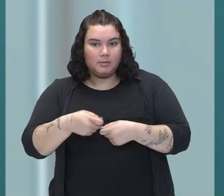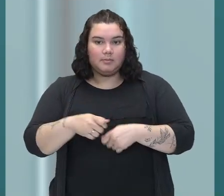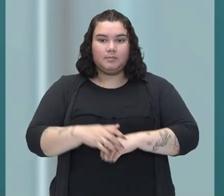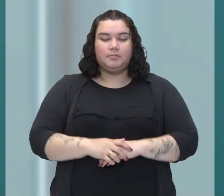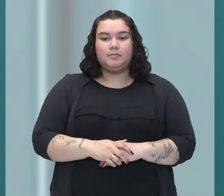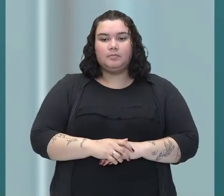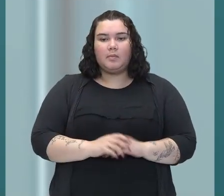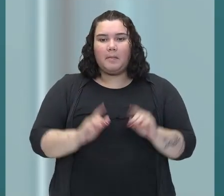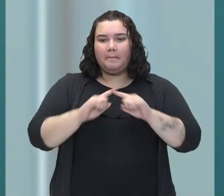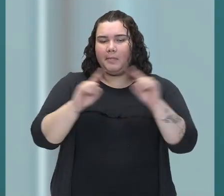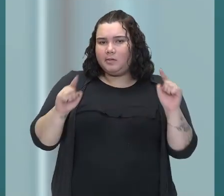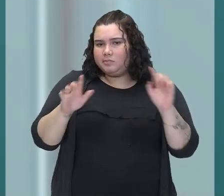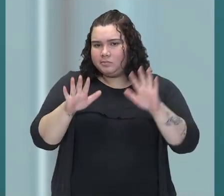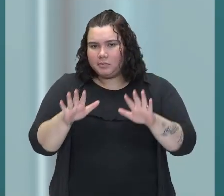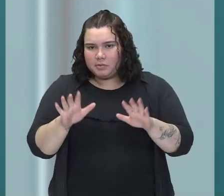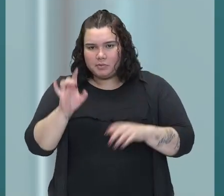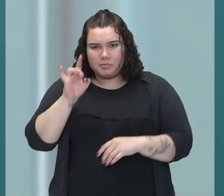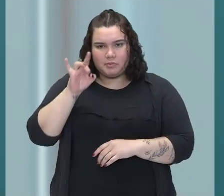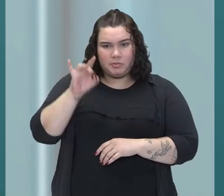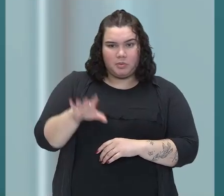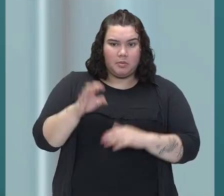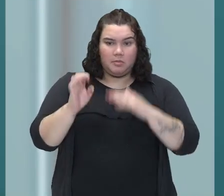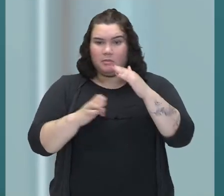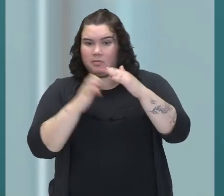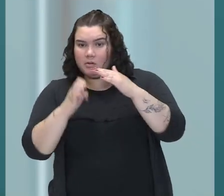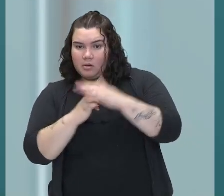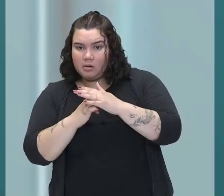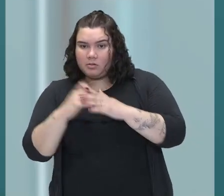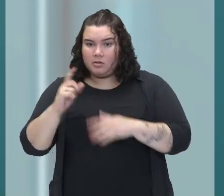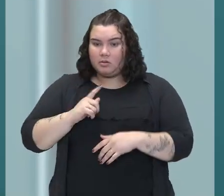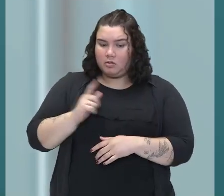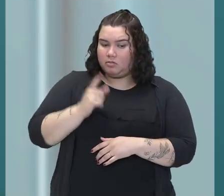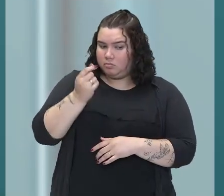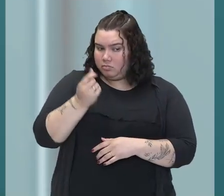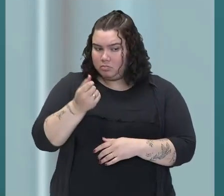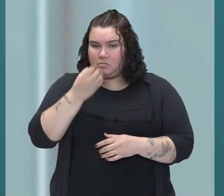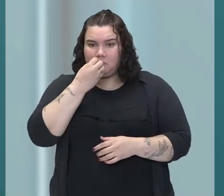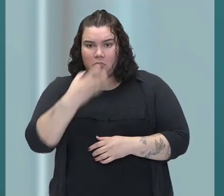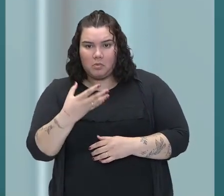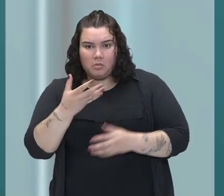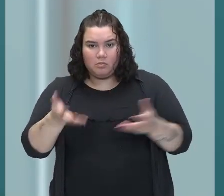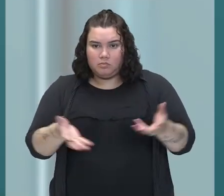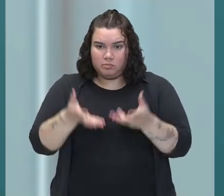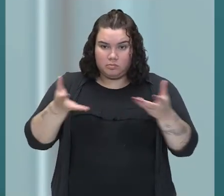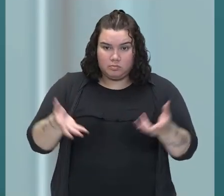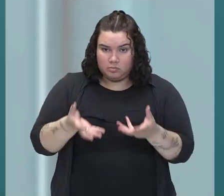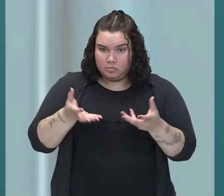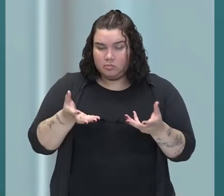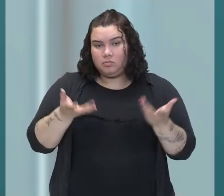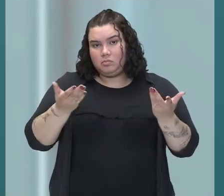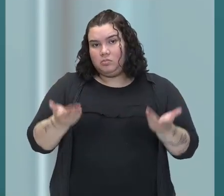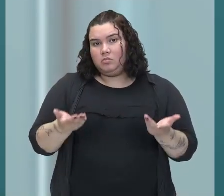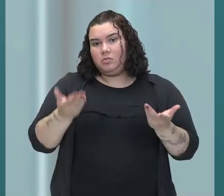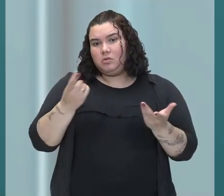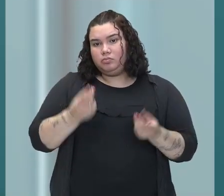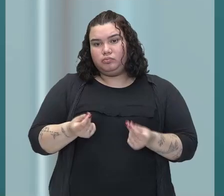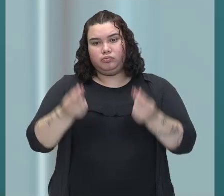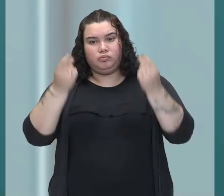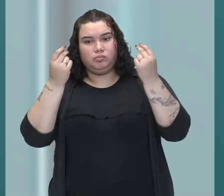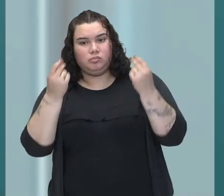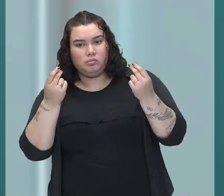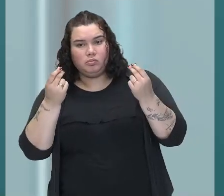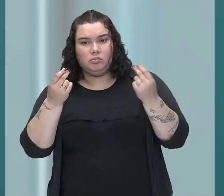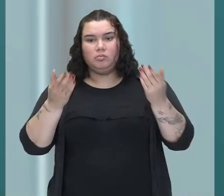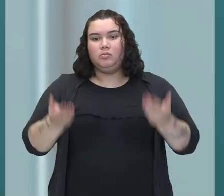lá, só empresas que se beneficiam, só atletas, só o pessoal que tem grande dinheiro é que